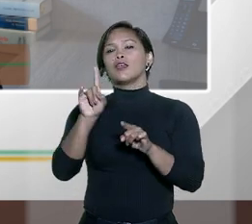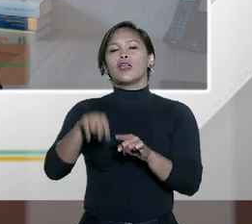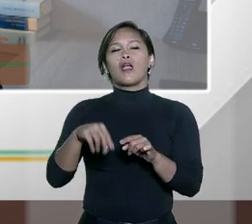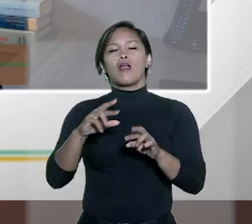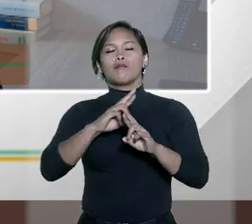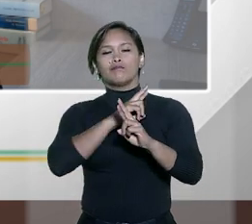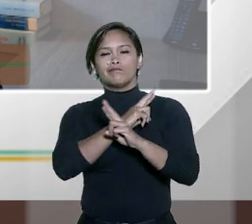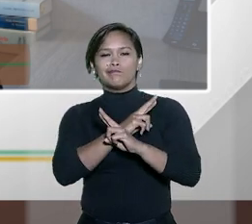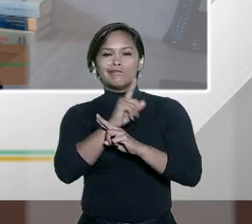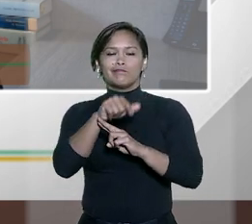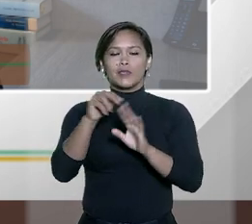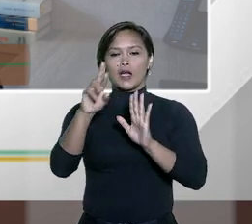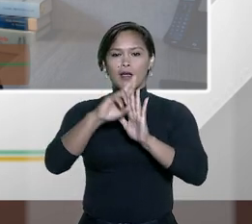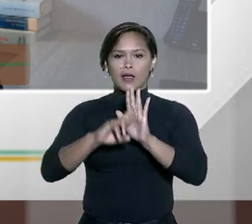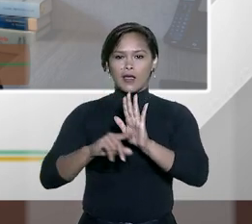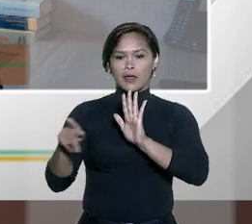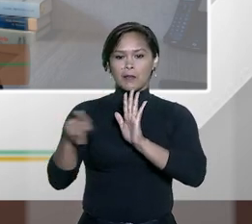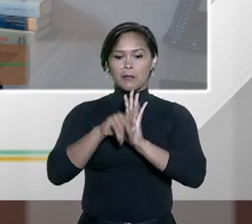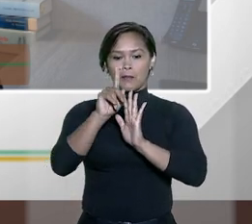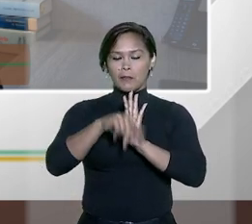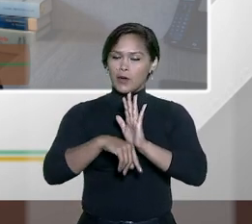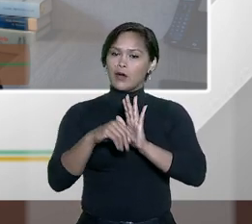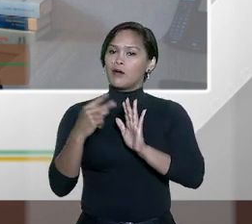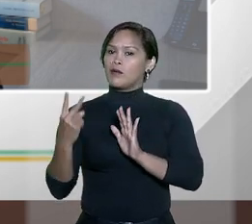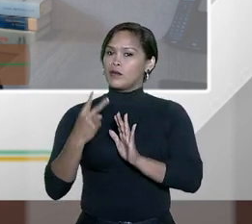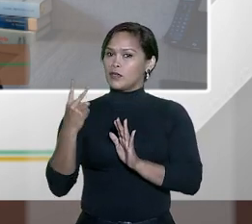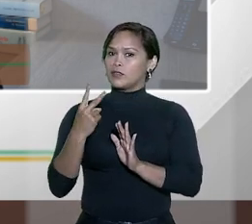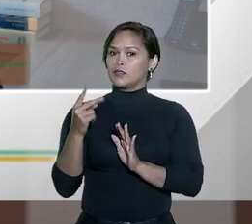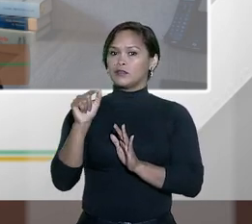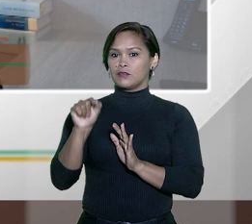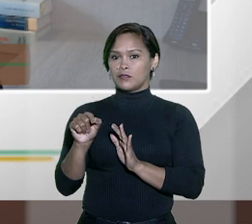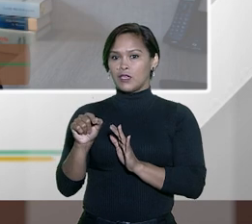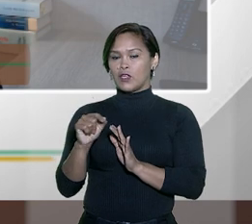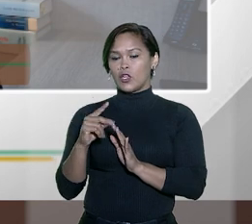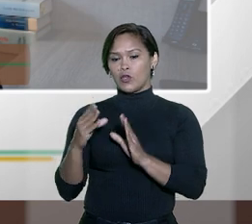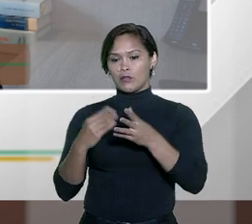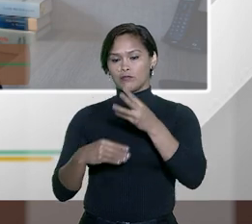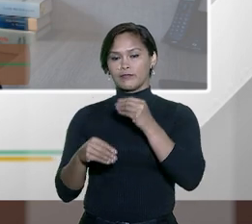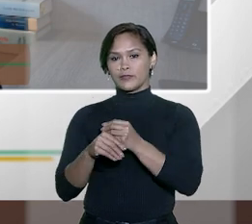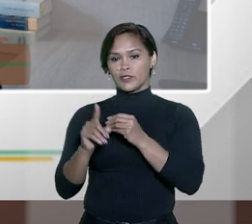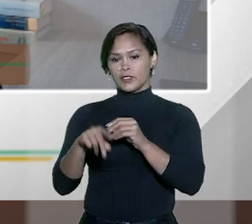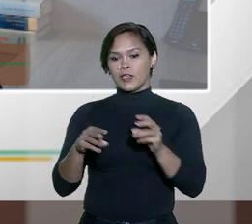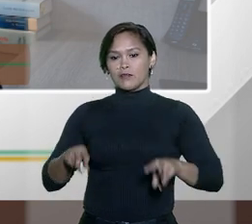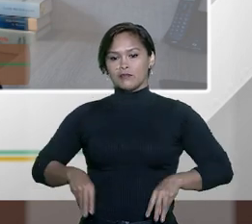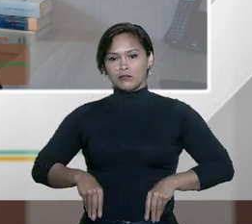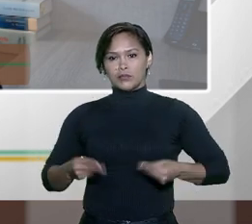uma regra para que esse valor que foi acrescido nas despesas não